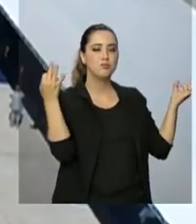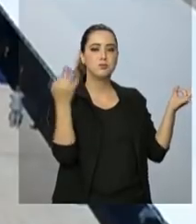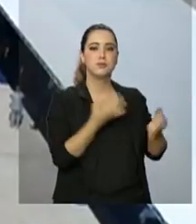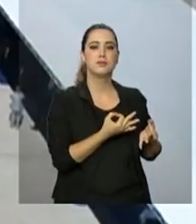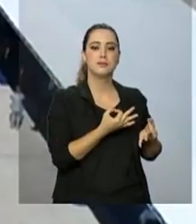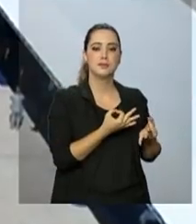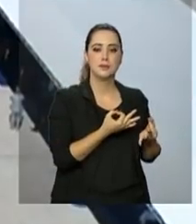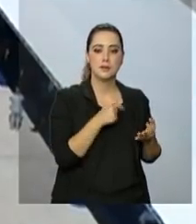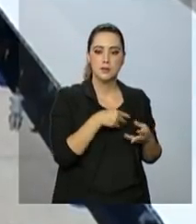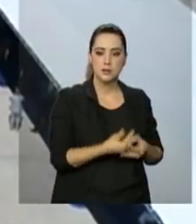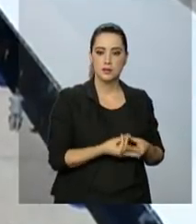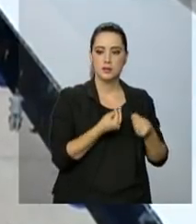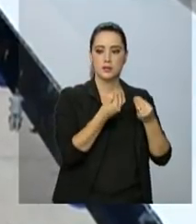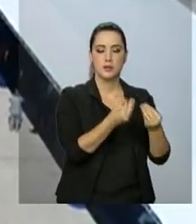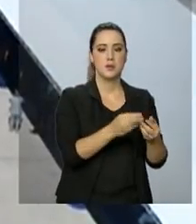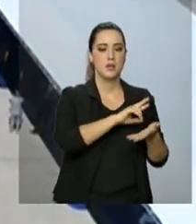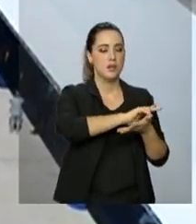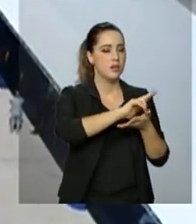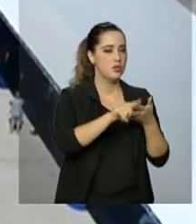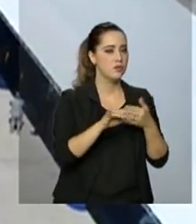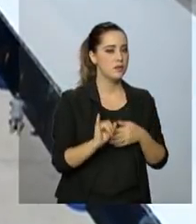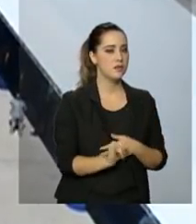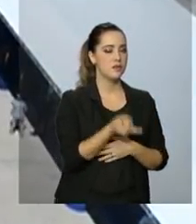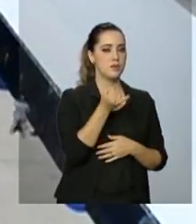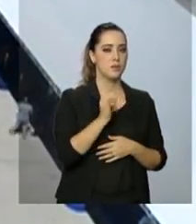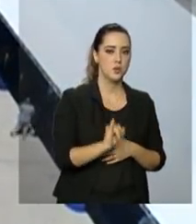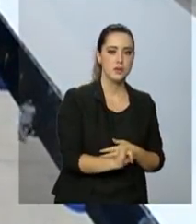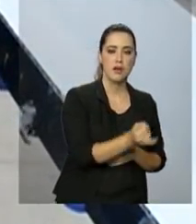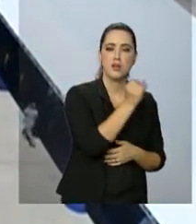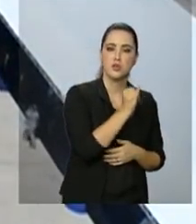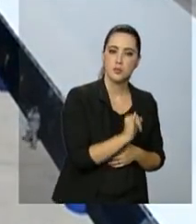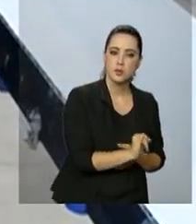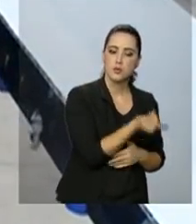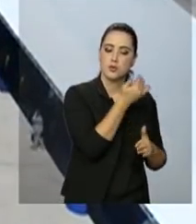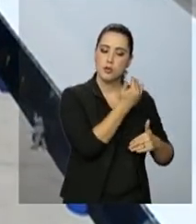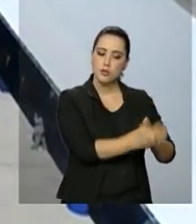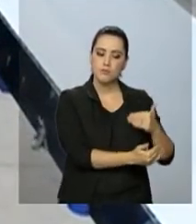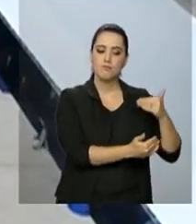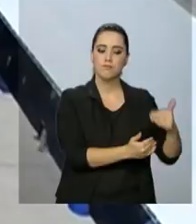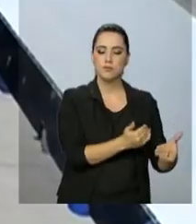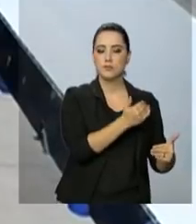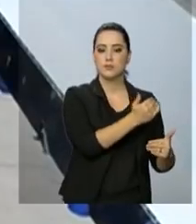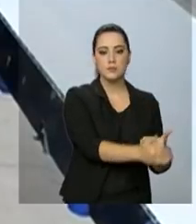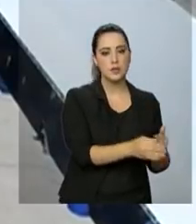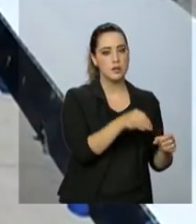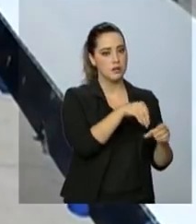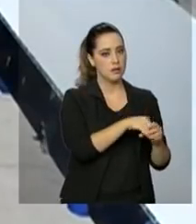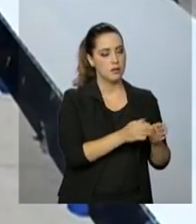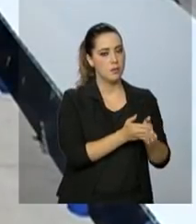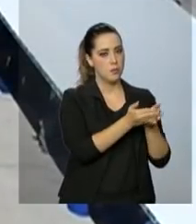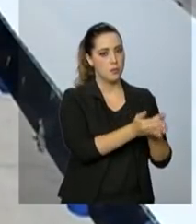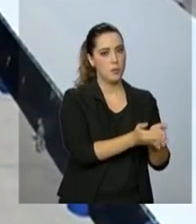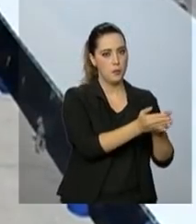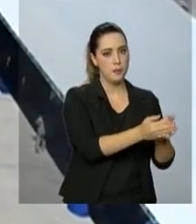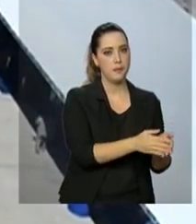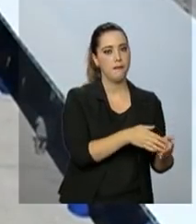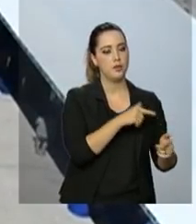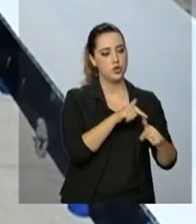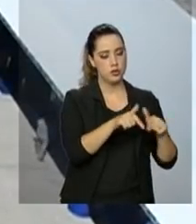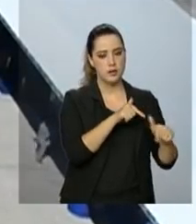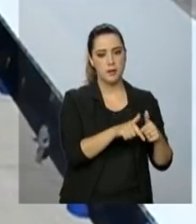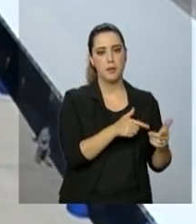ela que te dá várias oportunidades, oportunidades de evolução na Marinha, evolução